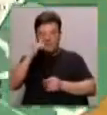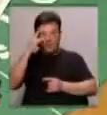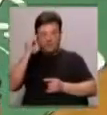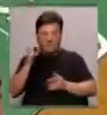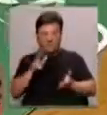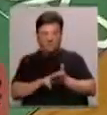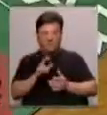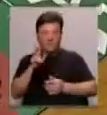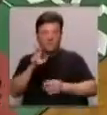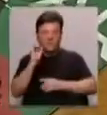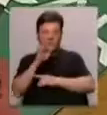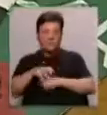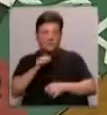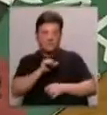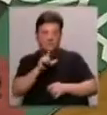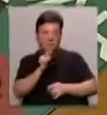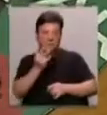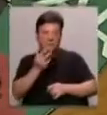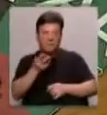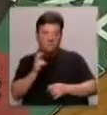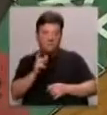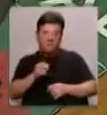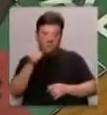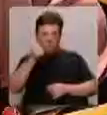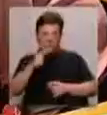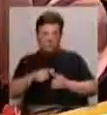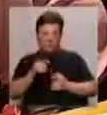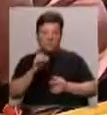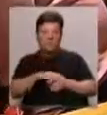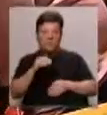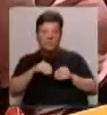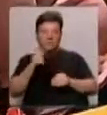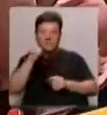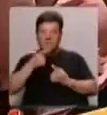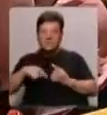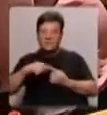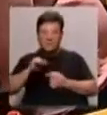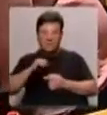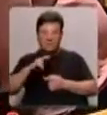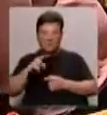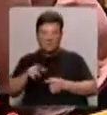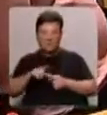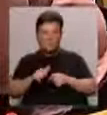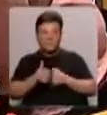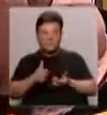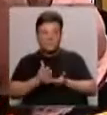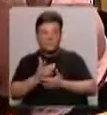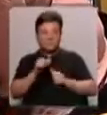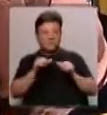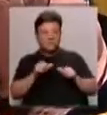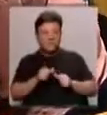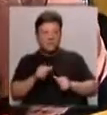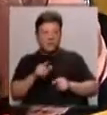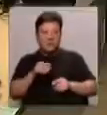foi aprovada no segundo congresso do livro que decorreu este domingo para a eleição dos ciclos nacionais o partido vai avançar com o sistema de eleições